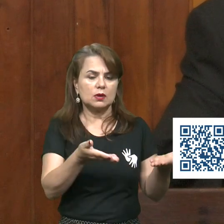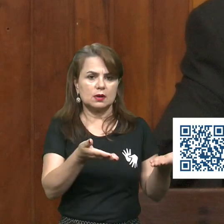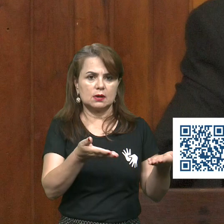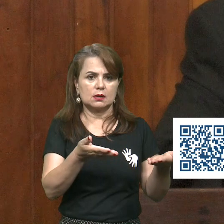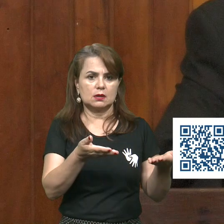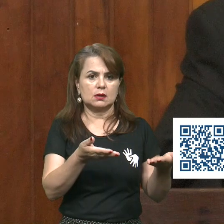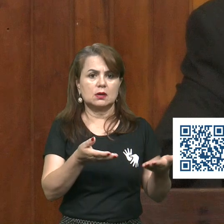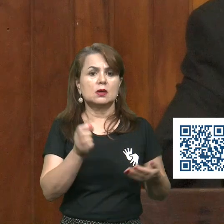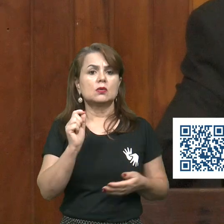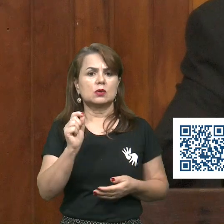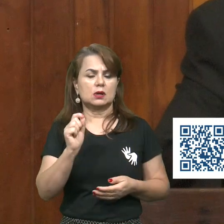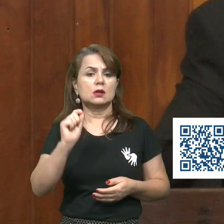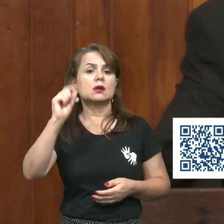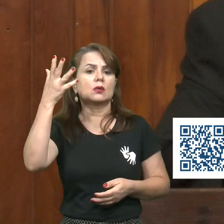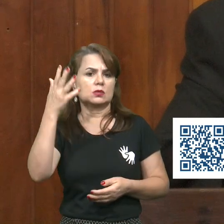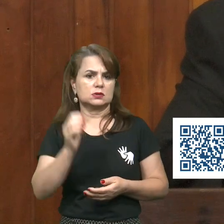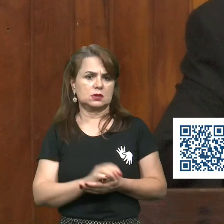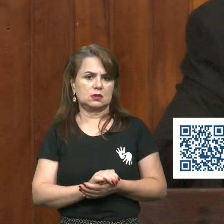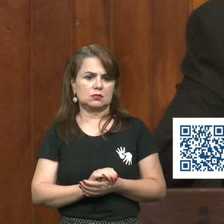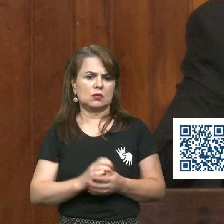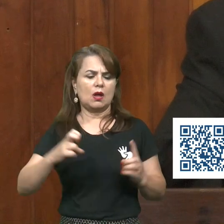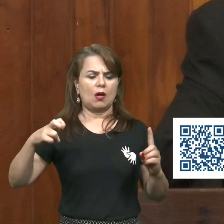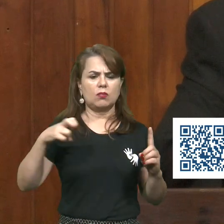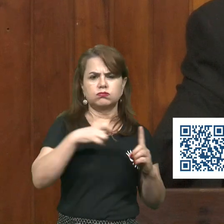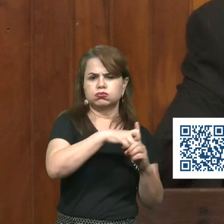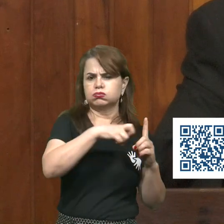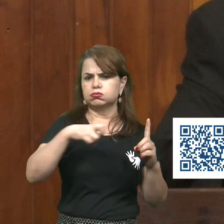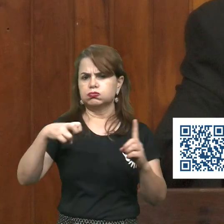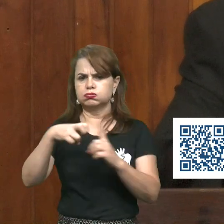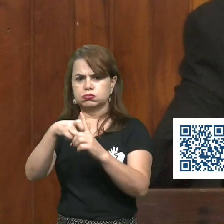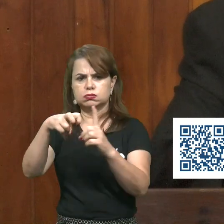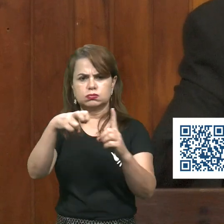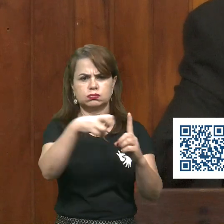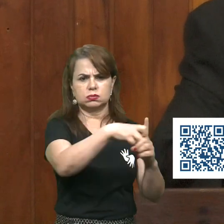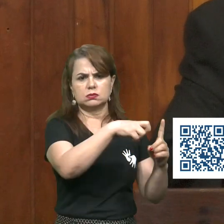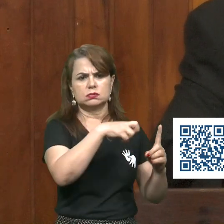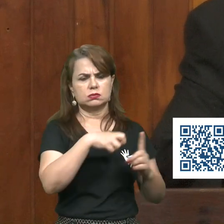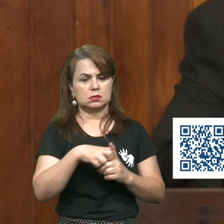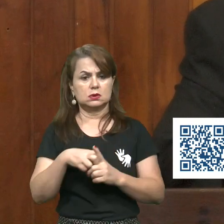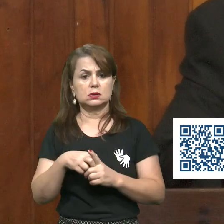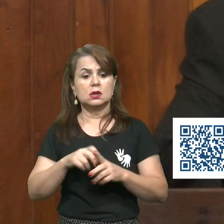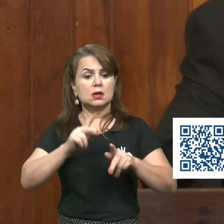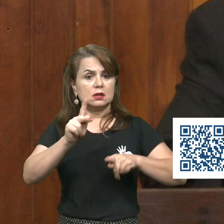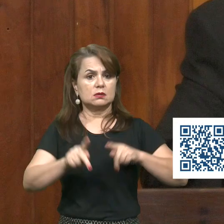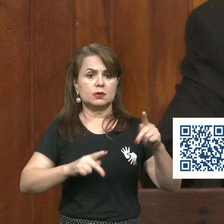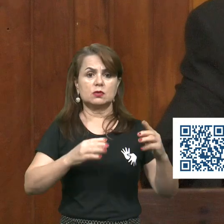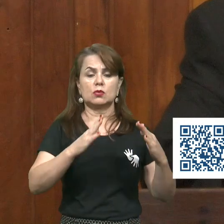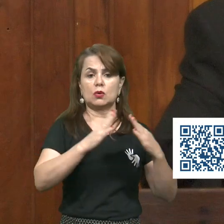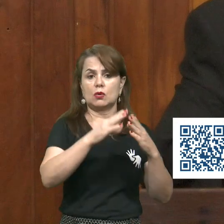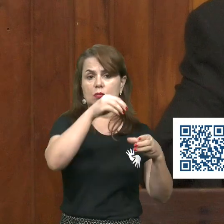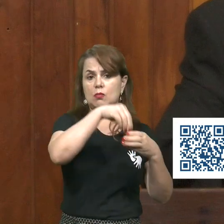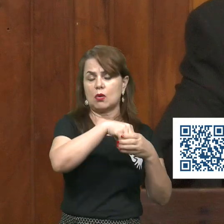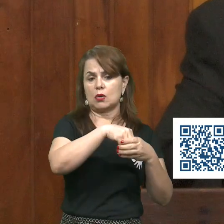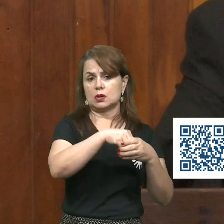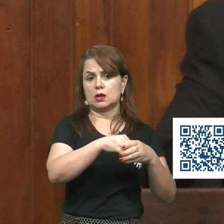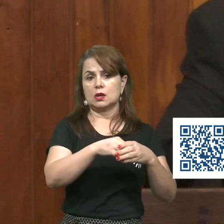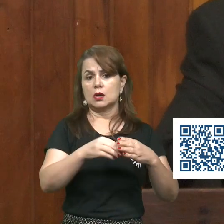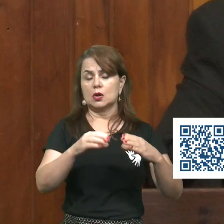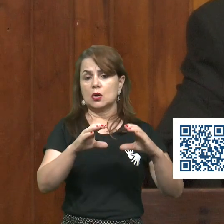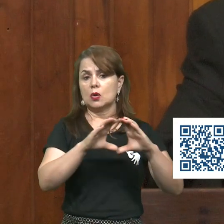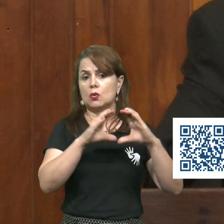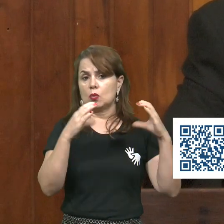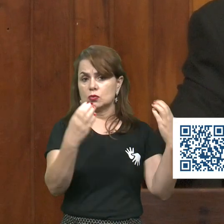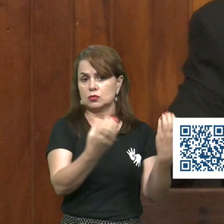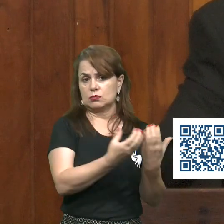está ocorrendo uma infinidade de acidentes e correndo risco quem mora no condomínio Maria Isabel.